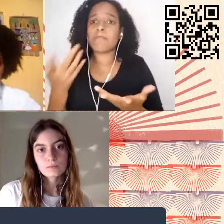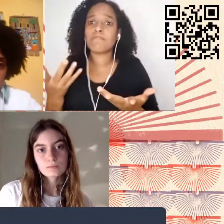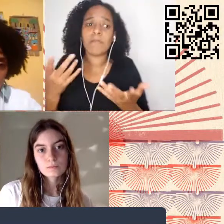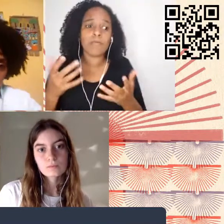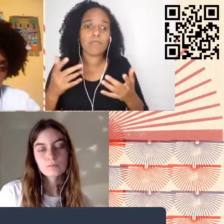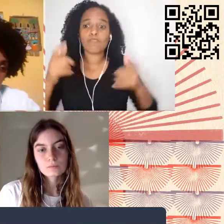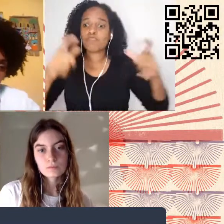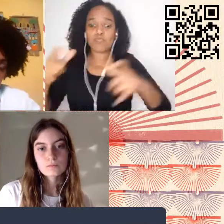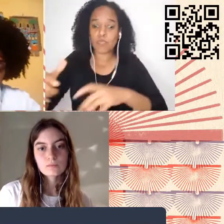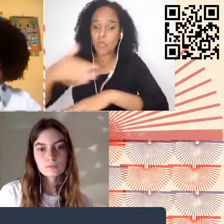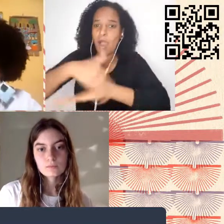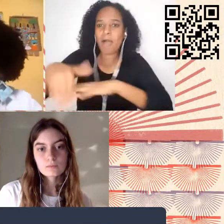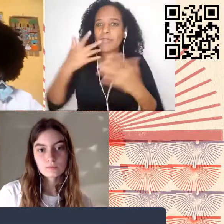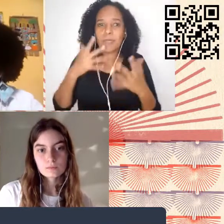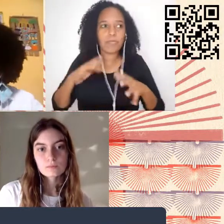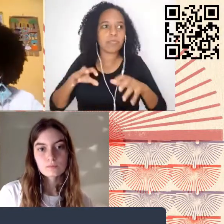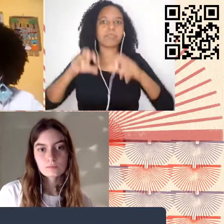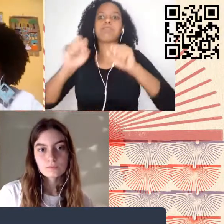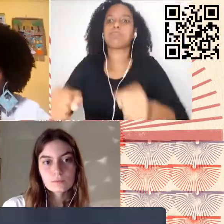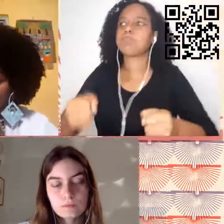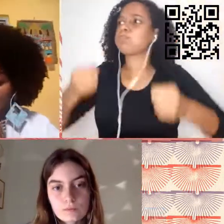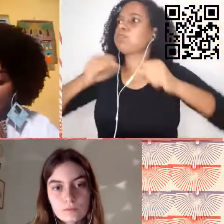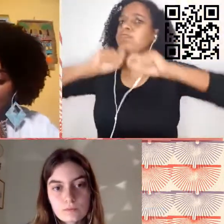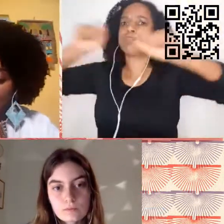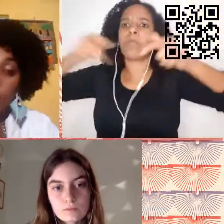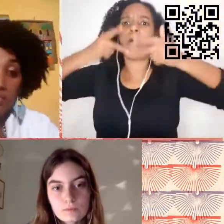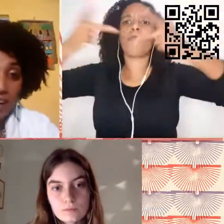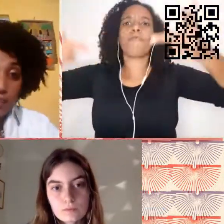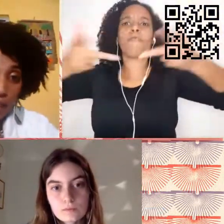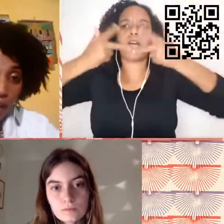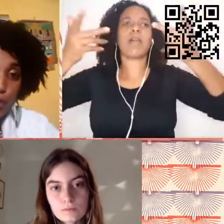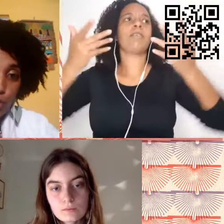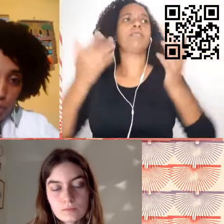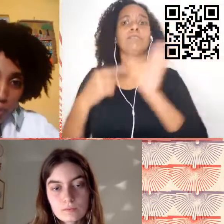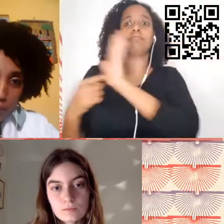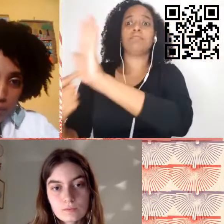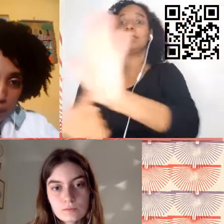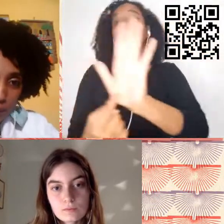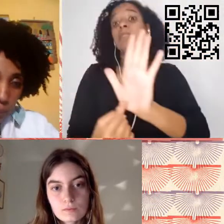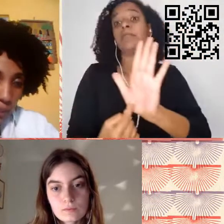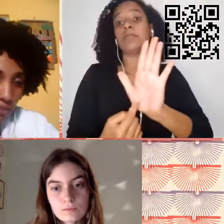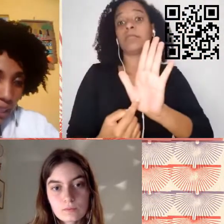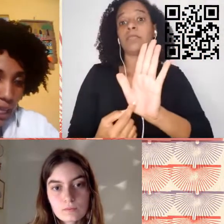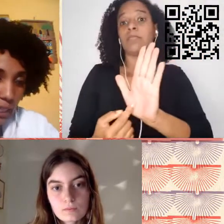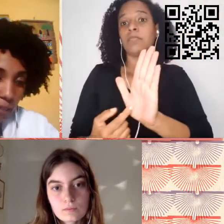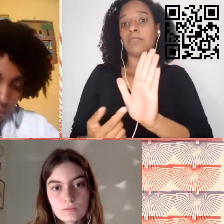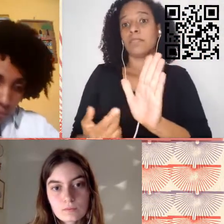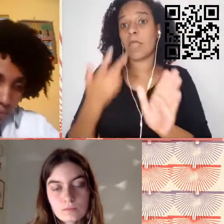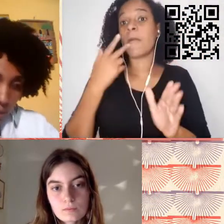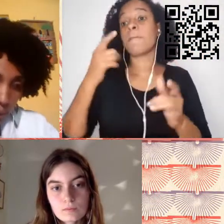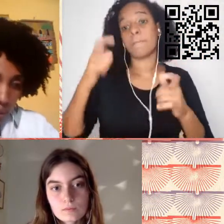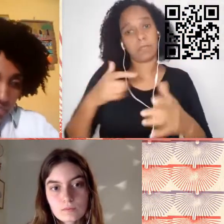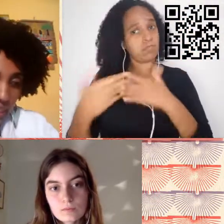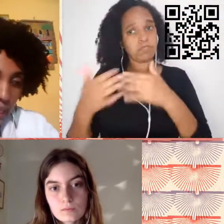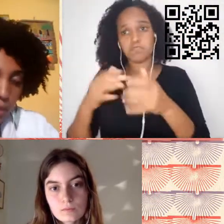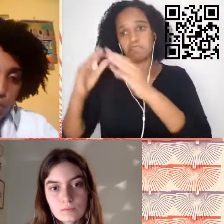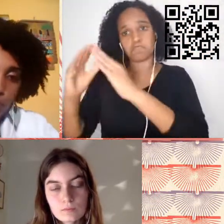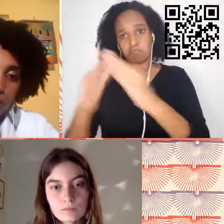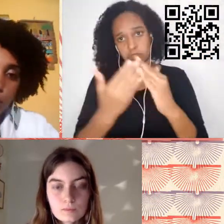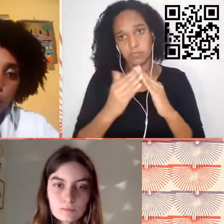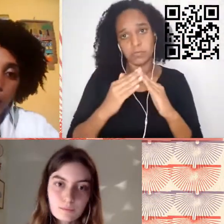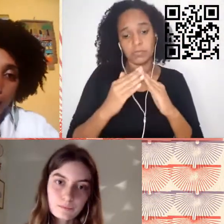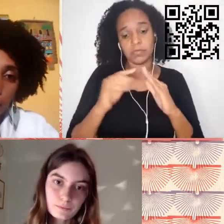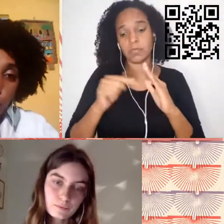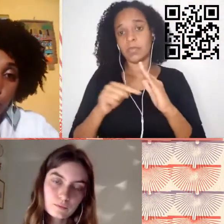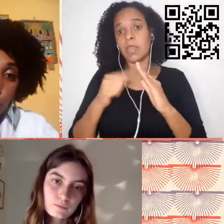ocupar as ruas, né, com a palavra. E esse universo, mesmo sendo na periferia, né, mesmo na periferia, ele